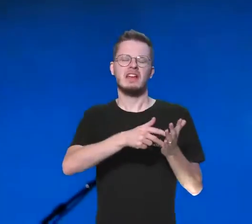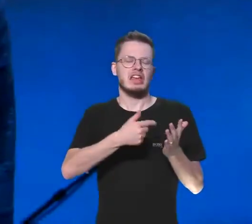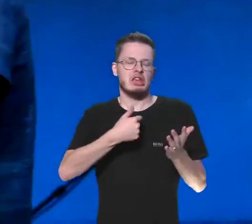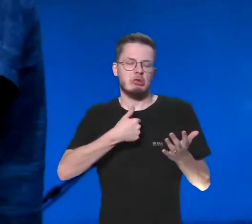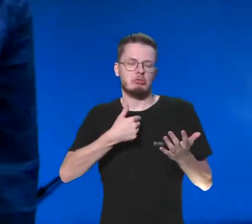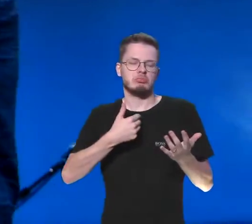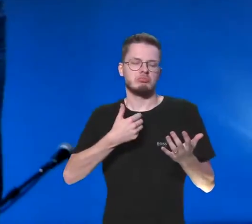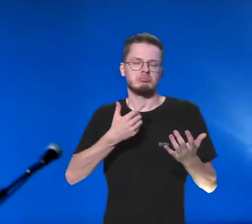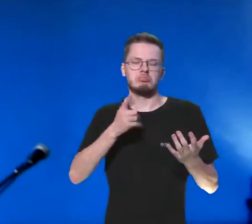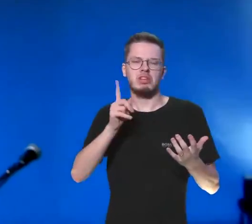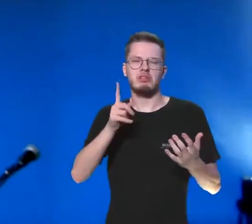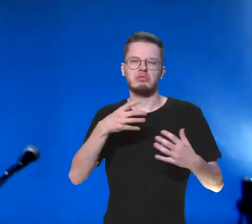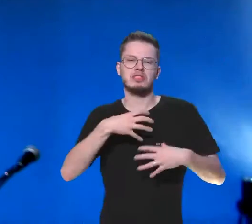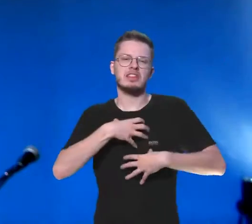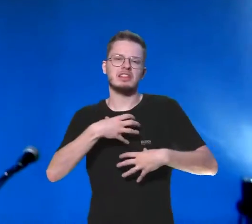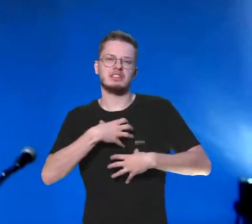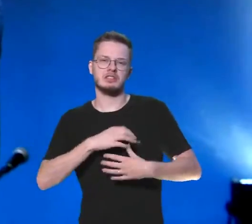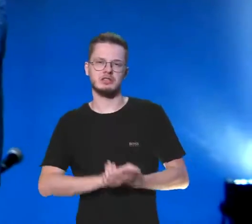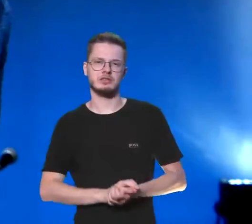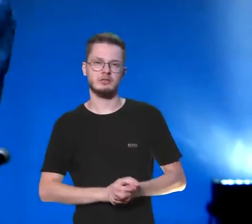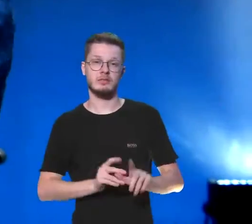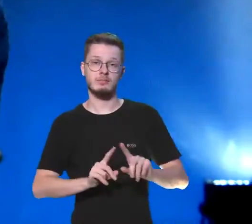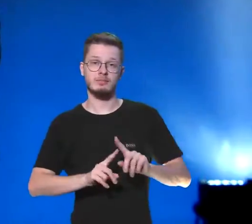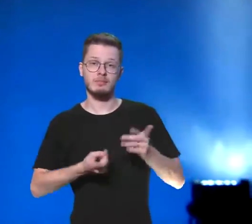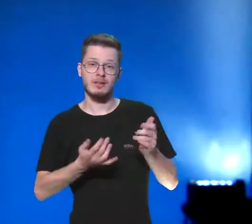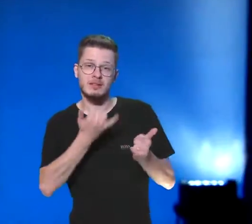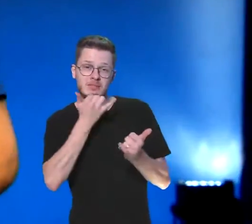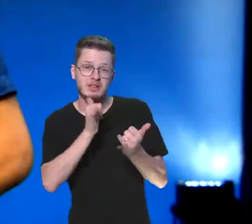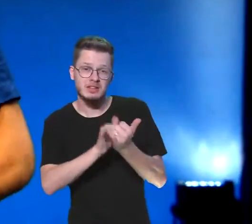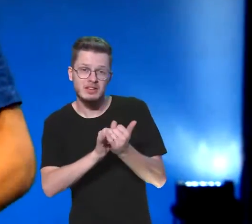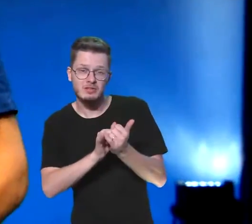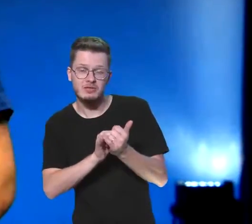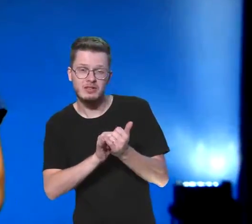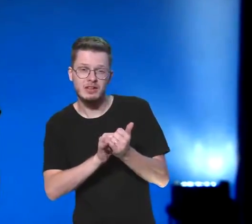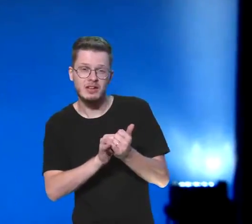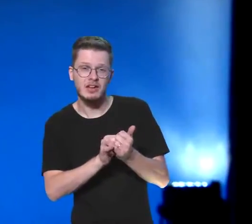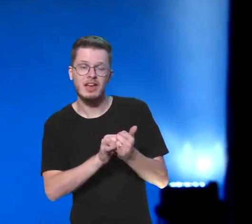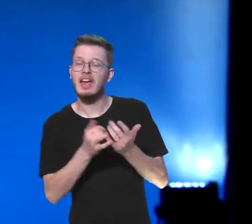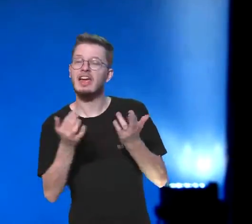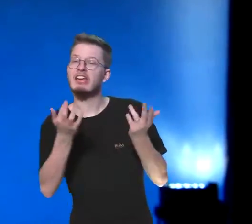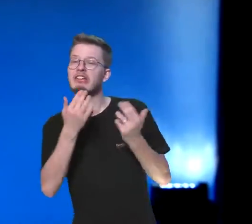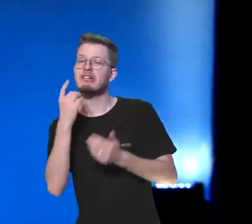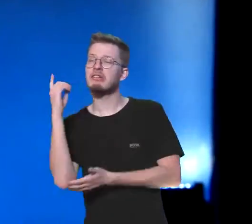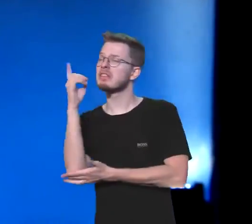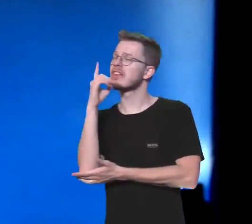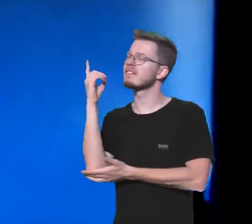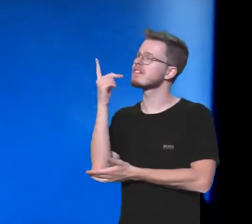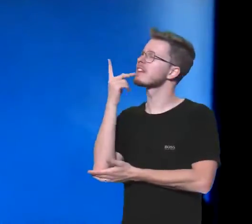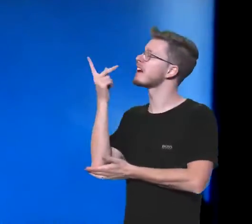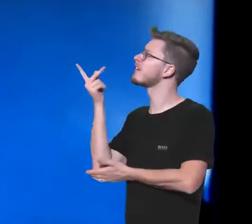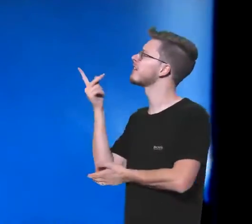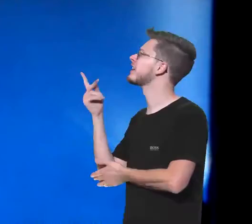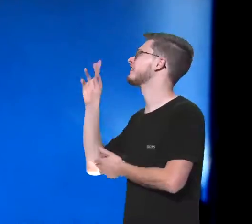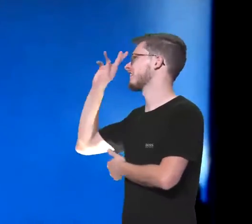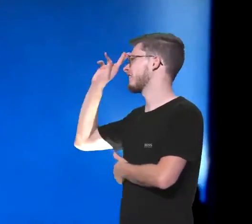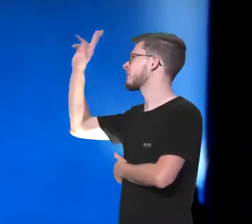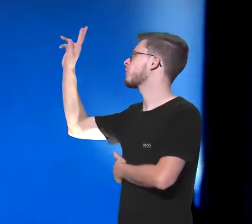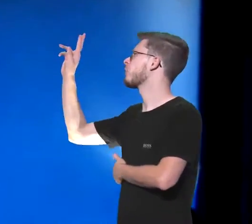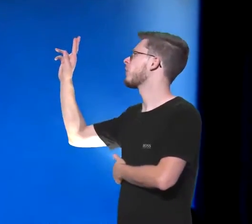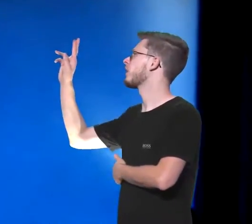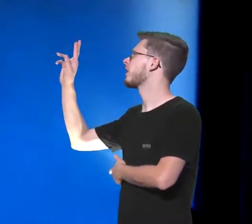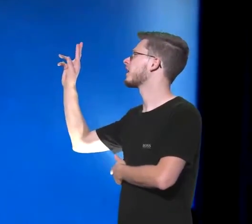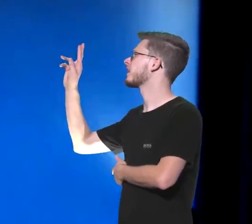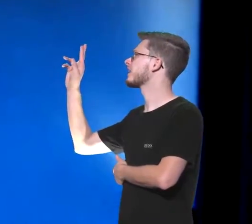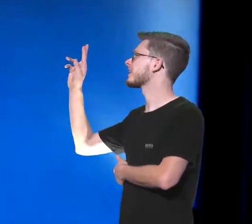é chegar para o Senhor como Davi muitas vezes, Senhor, essa pessoa fez isso comigo. Eu passei por aquela situação. No meu olhar não